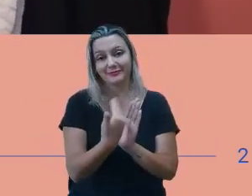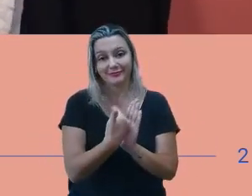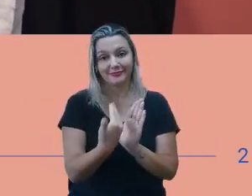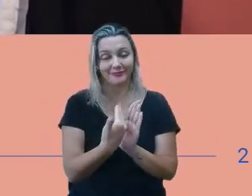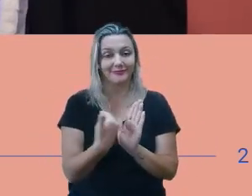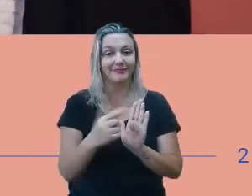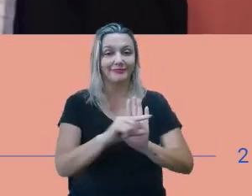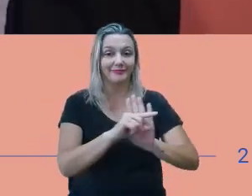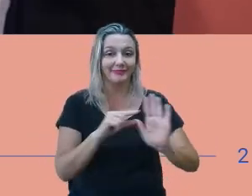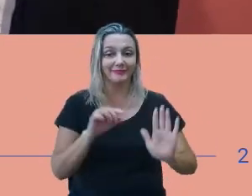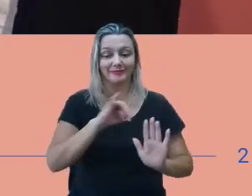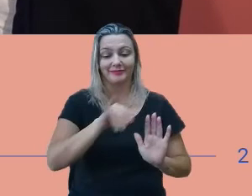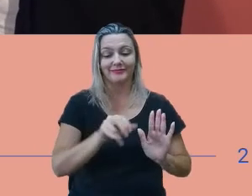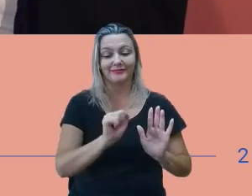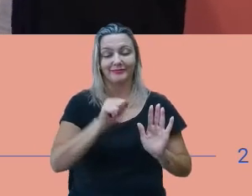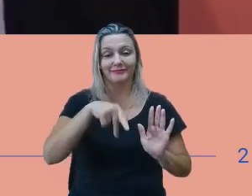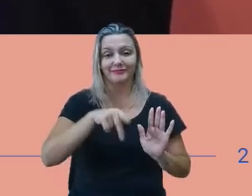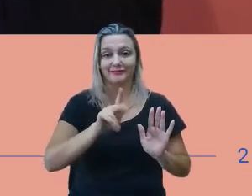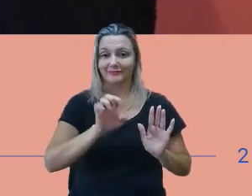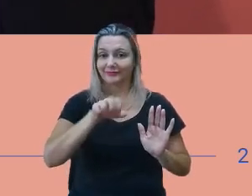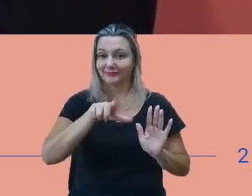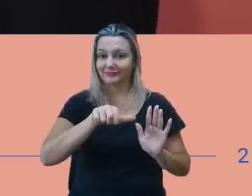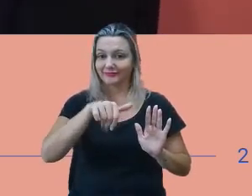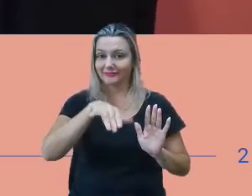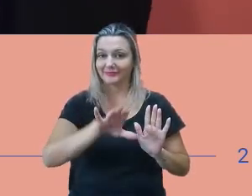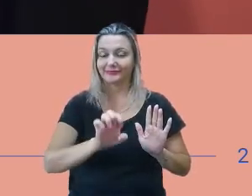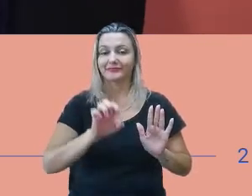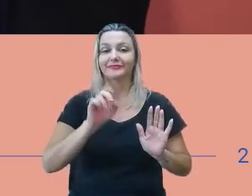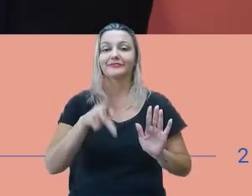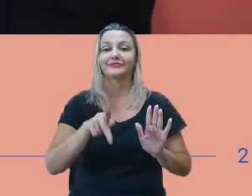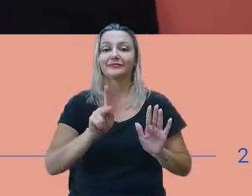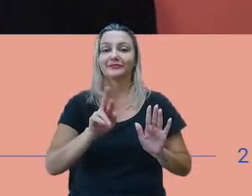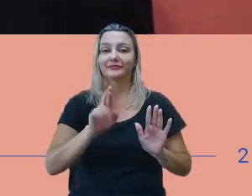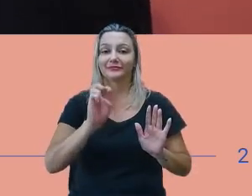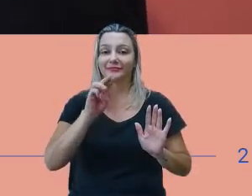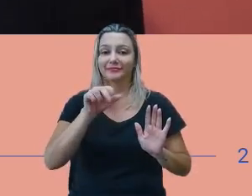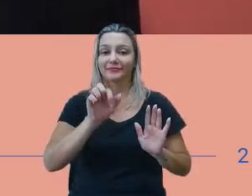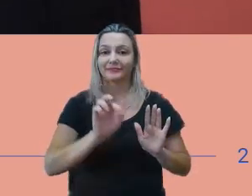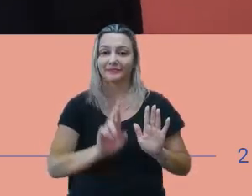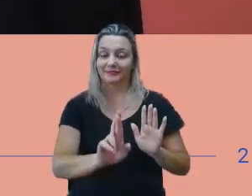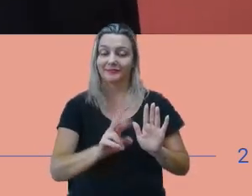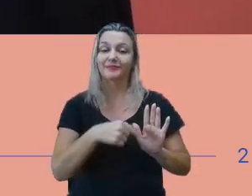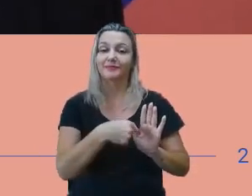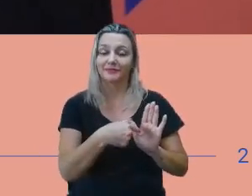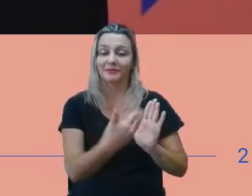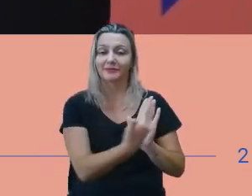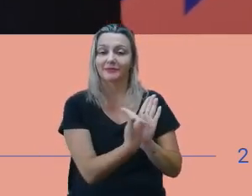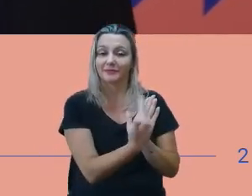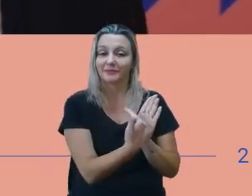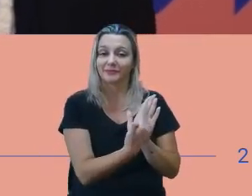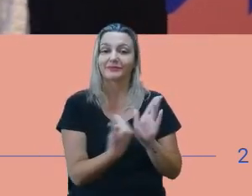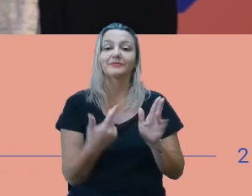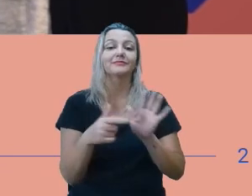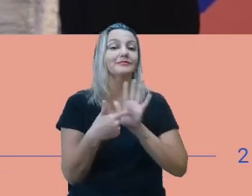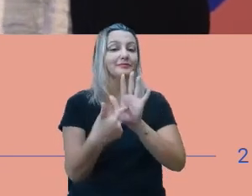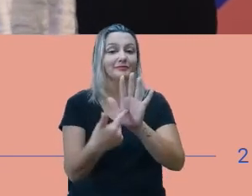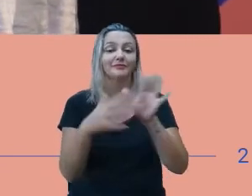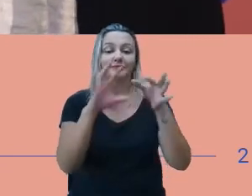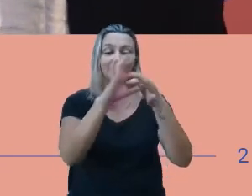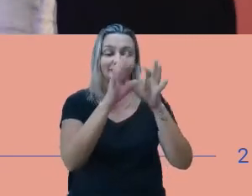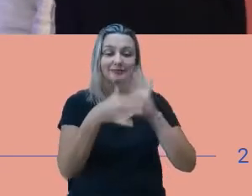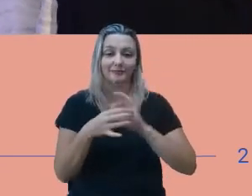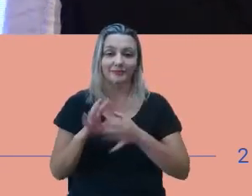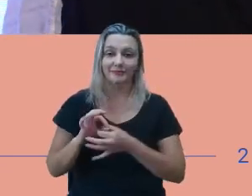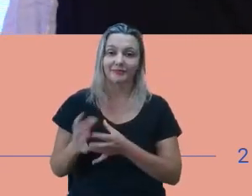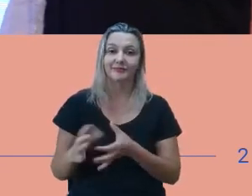atores específicos e das funções dessa dessa rede de governança que precisa existir para a gente